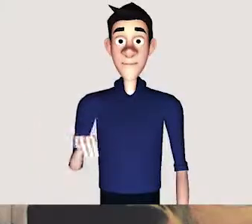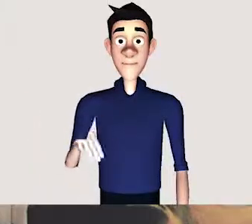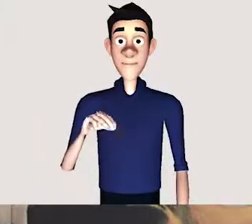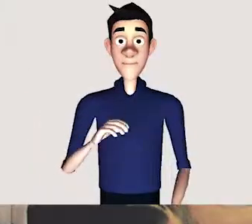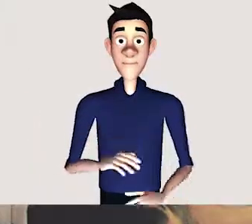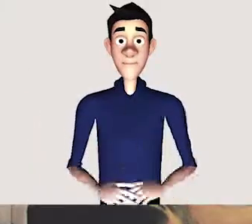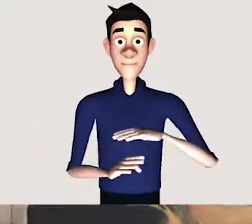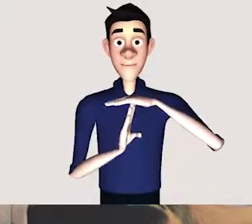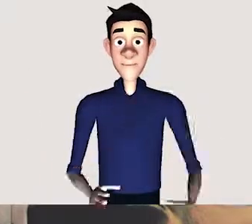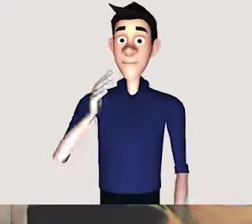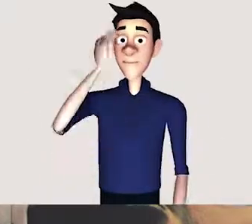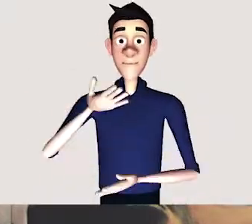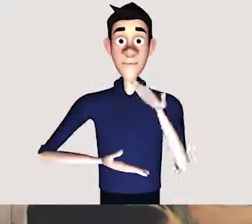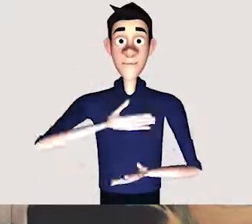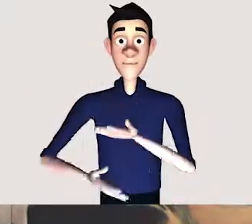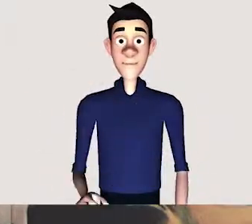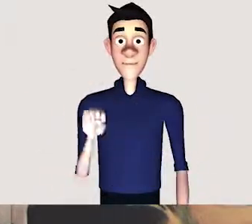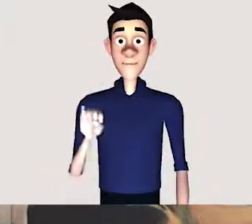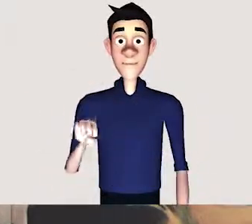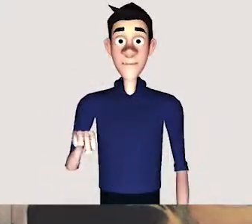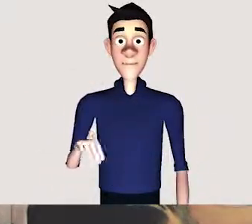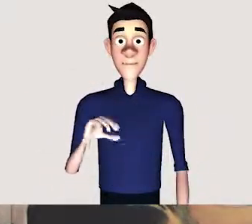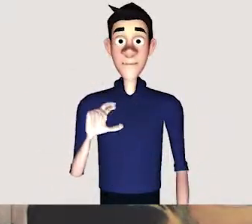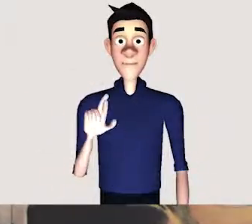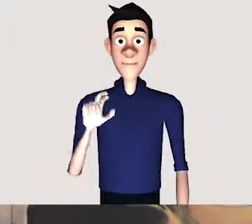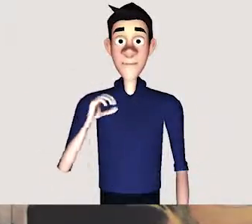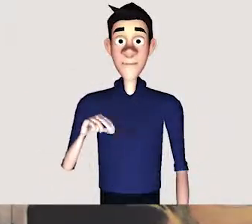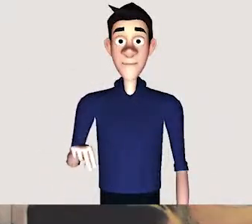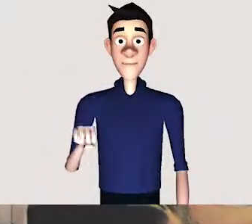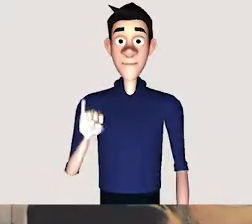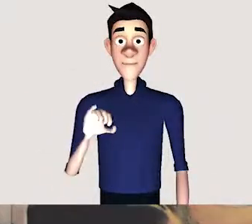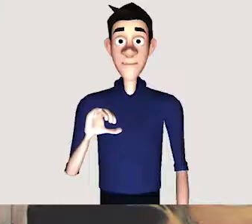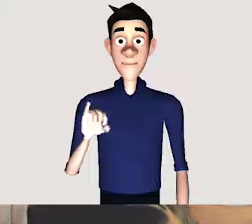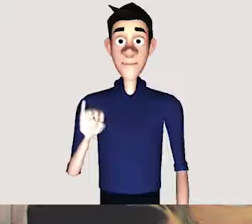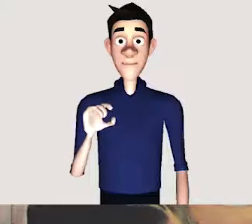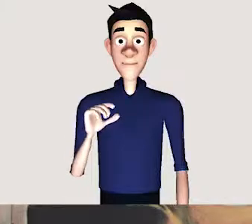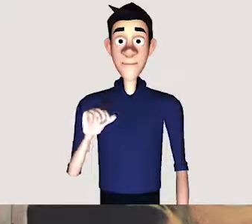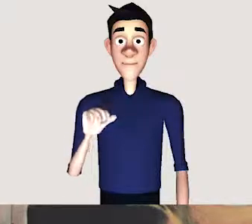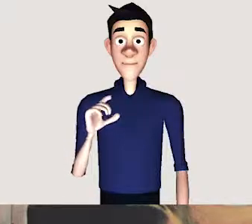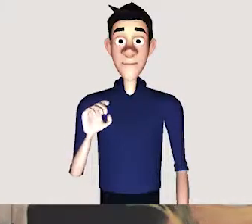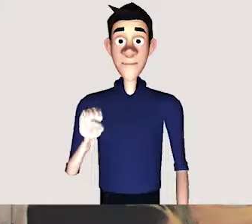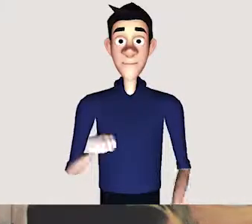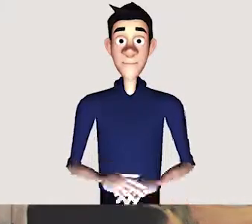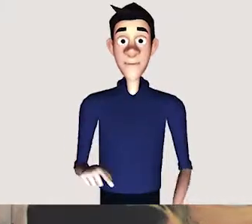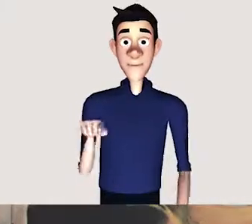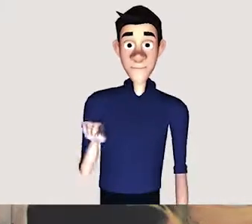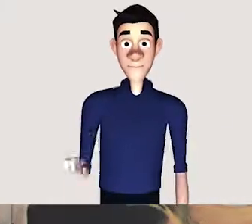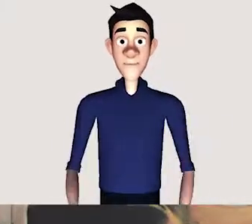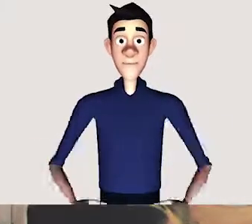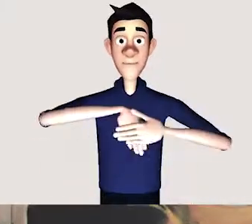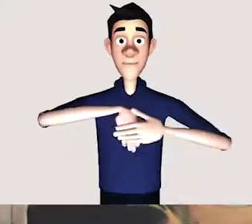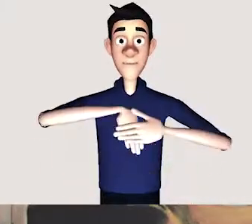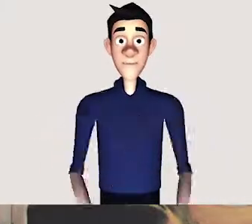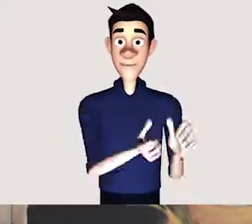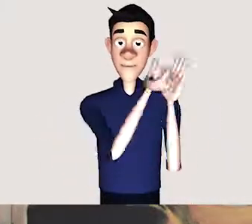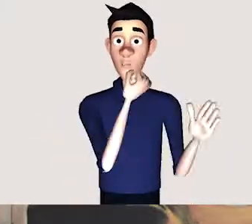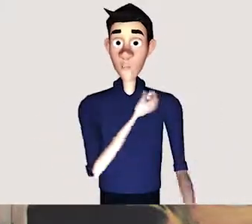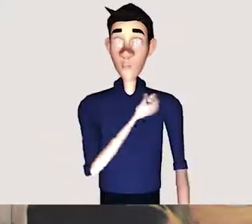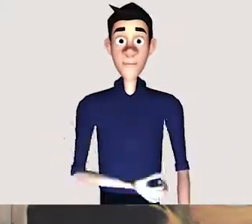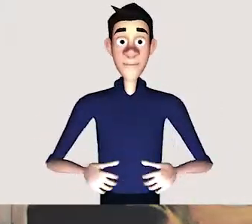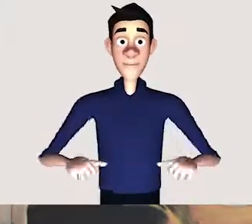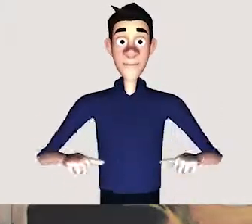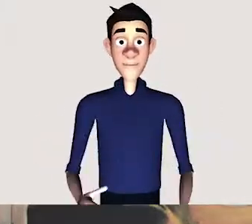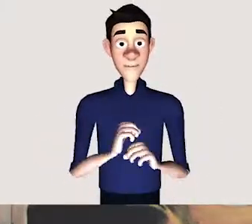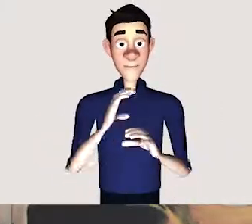heranças que são construídas e partilhadas naquele mesmo tempo, em sincronia, em sincronicidade. E